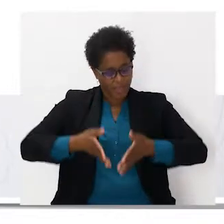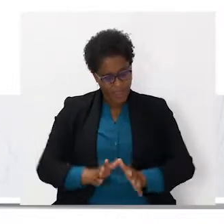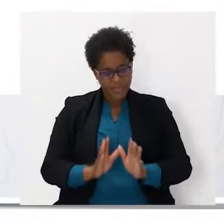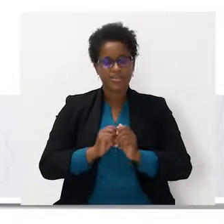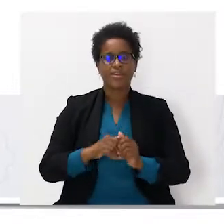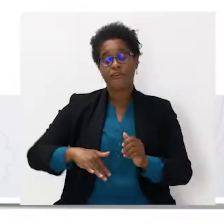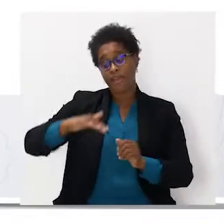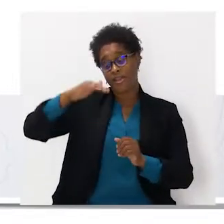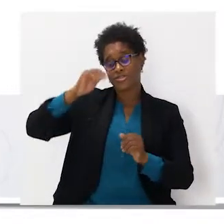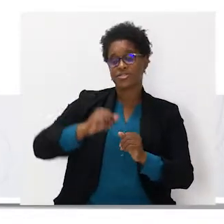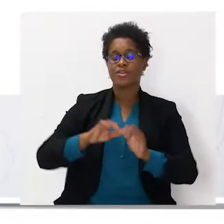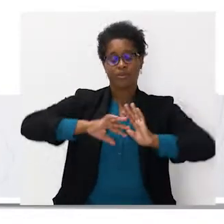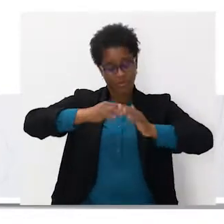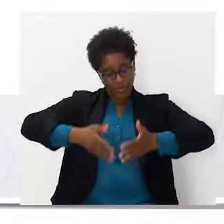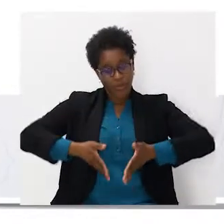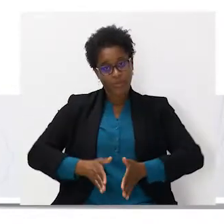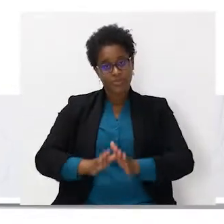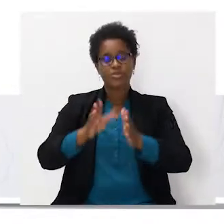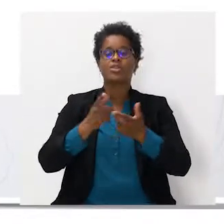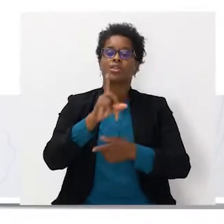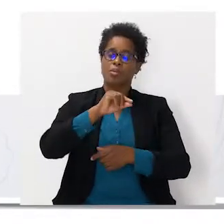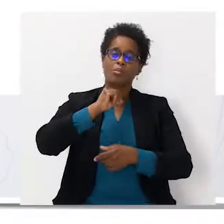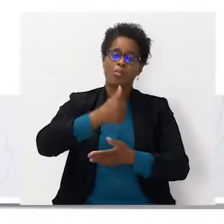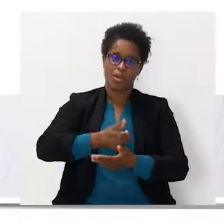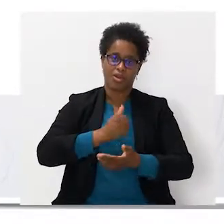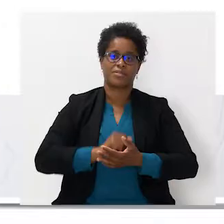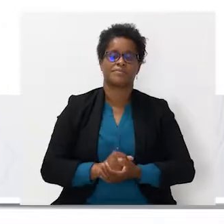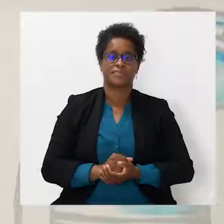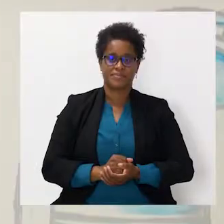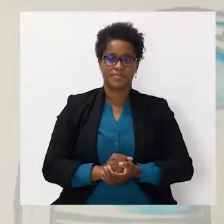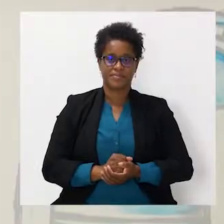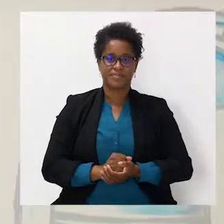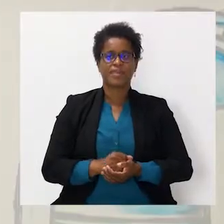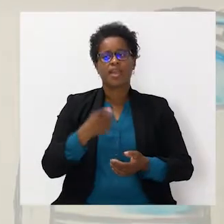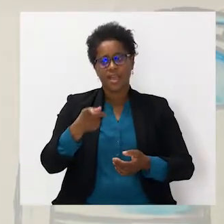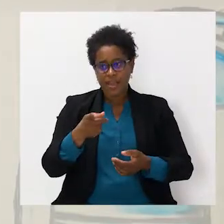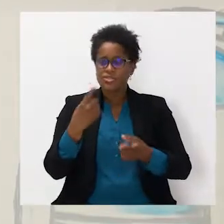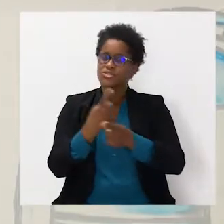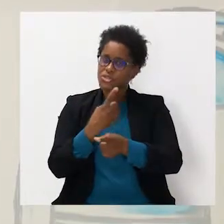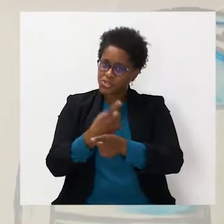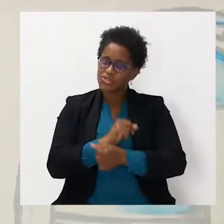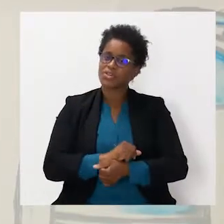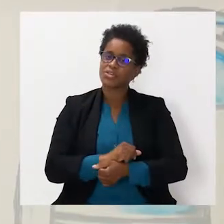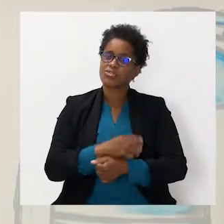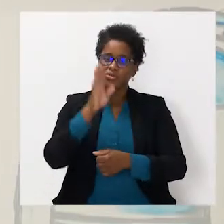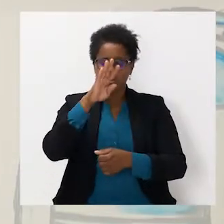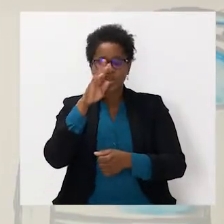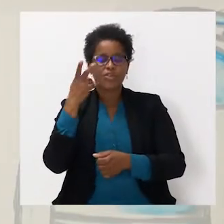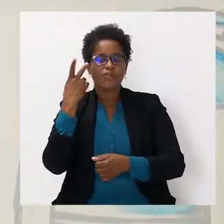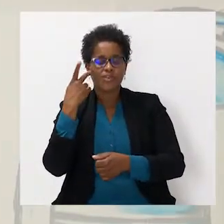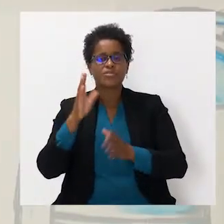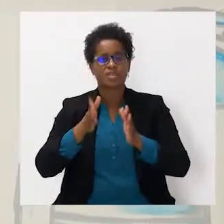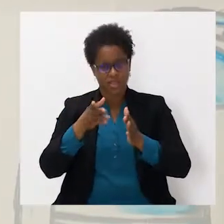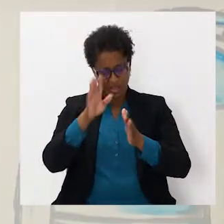nascem, crescem, reproduzem-se e morrem. Essas são as características dos seres vivos,